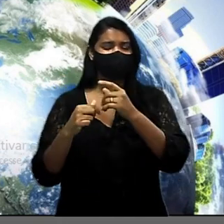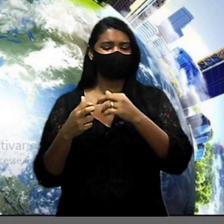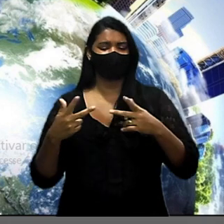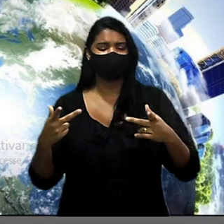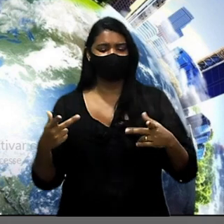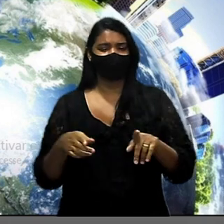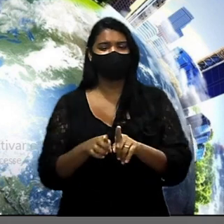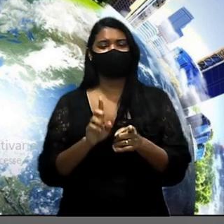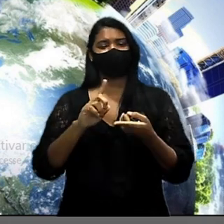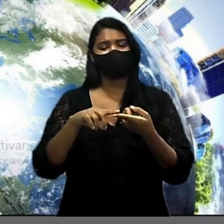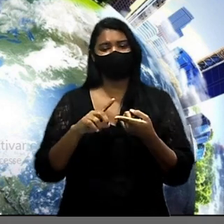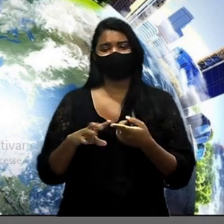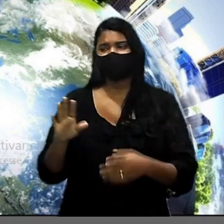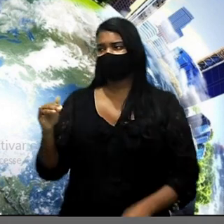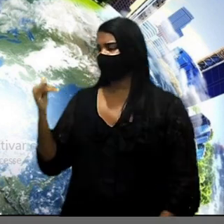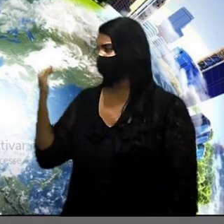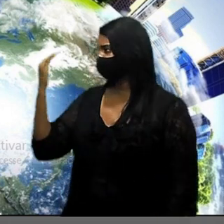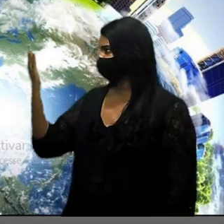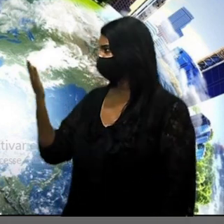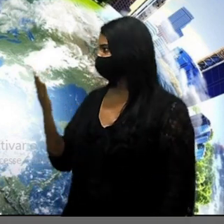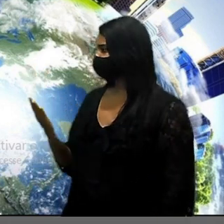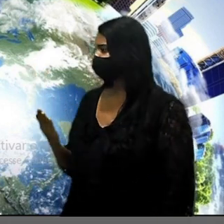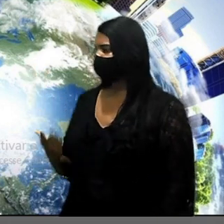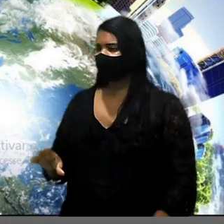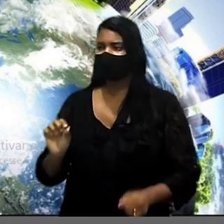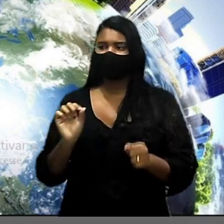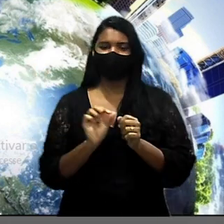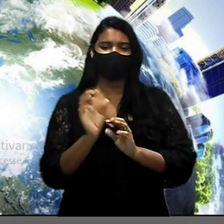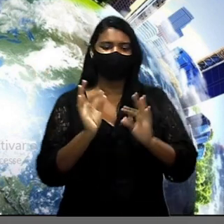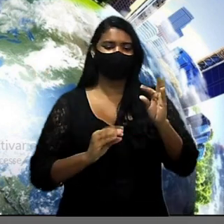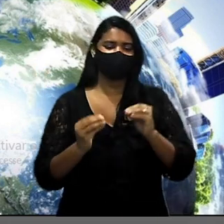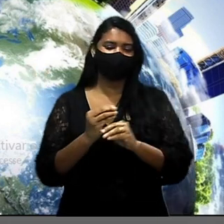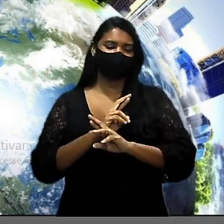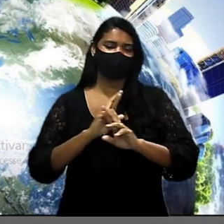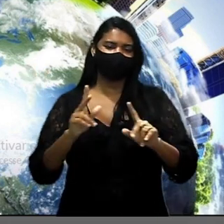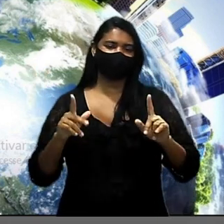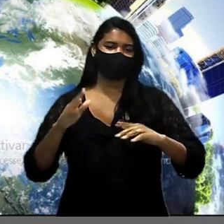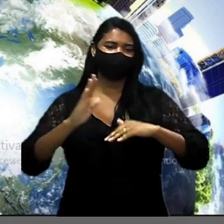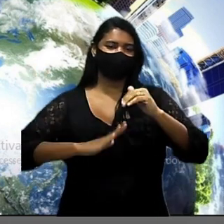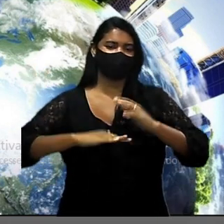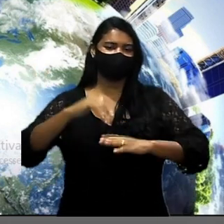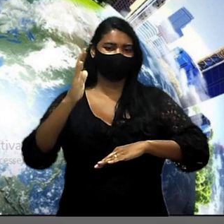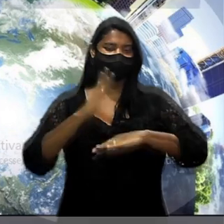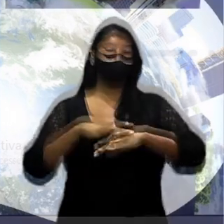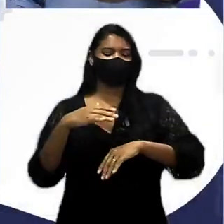aspectos. Isso, claro, tem feito com que diferentes profissionais,